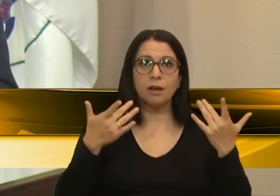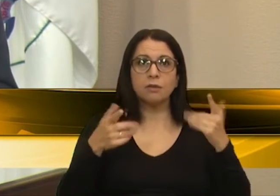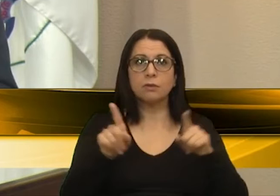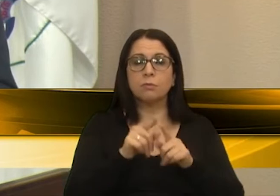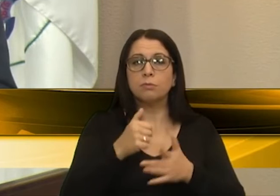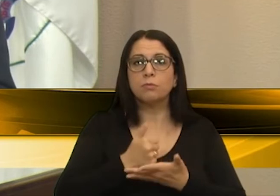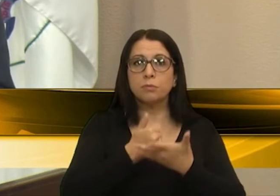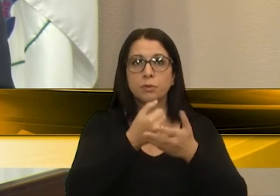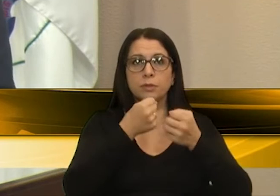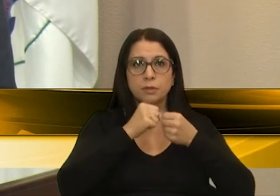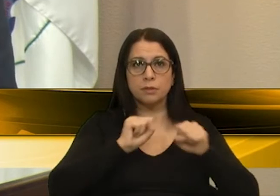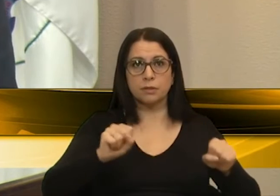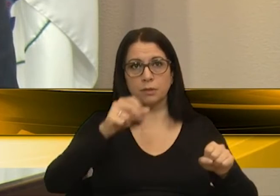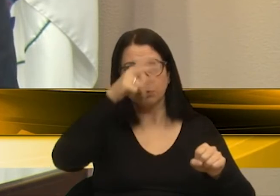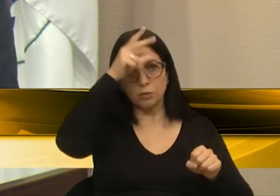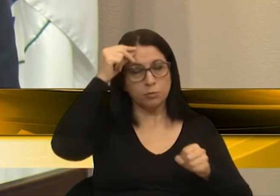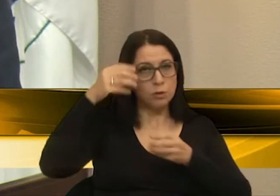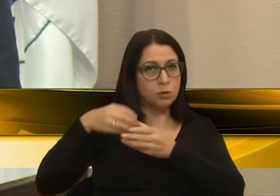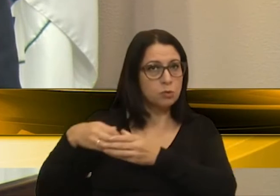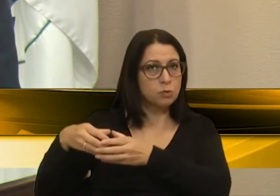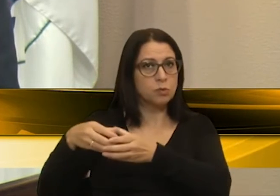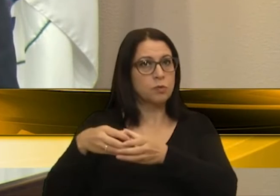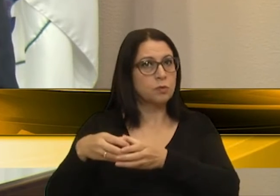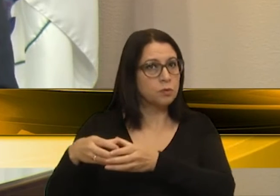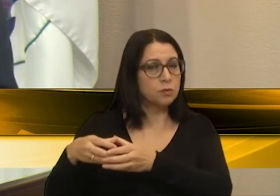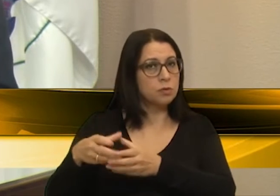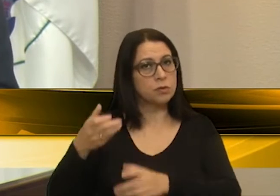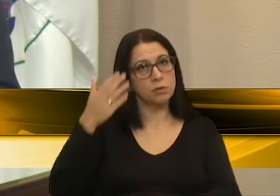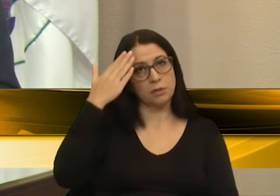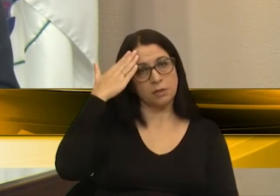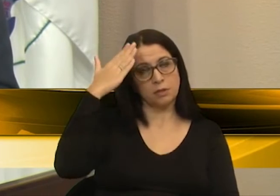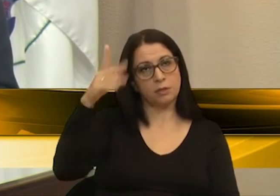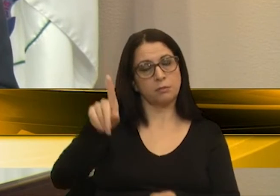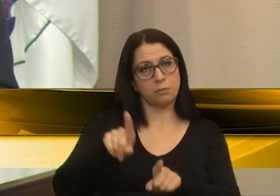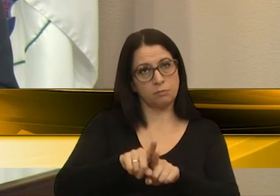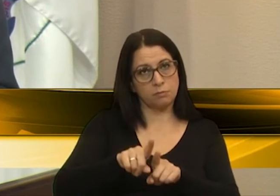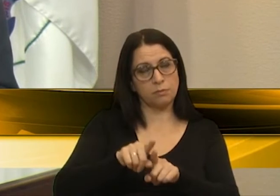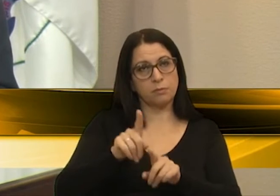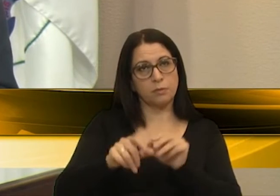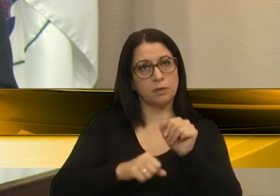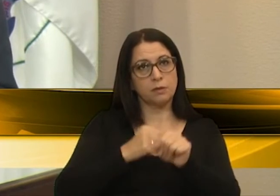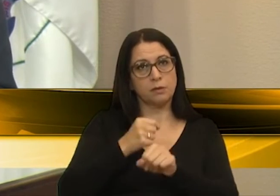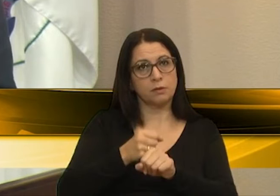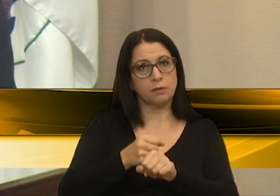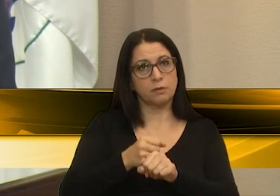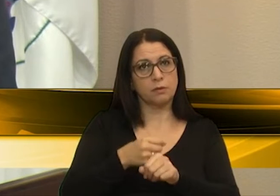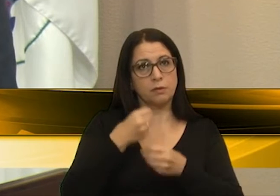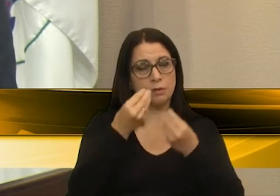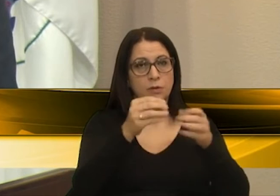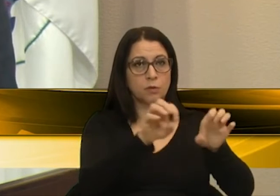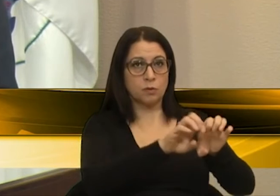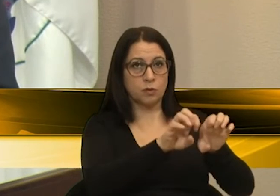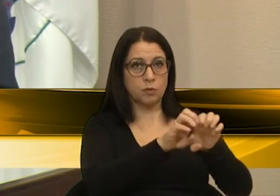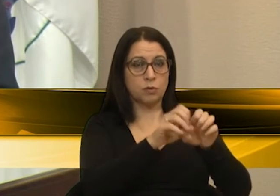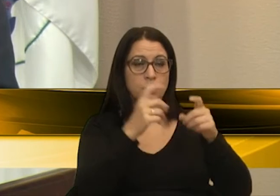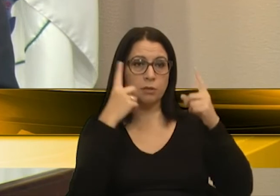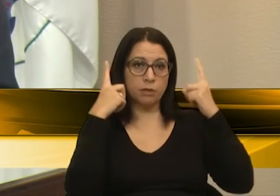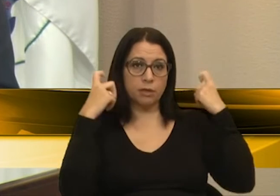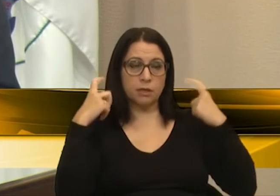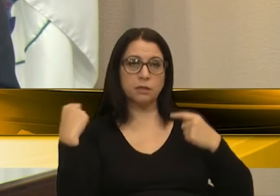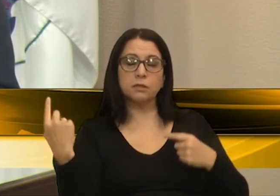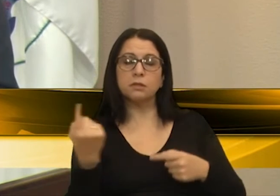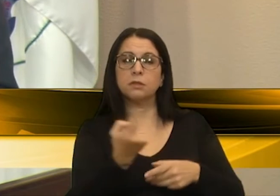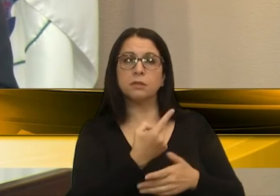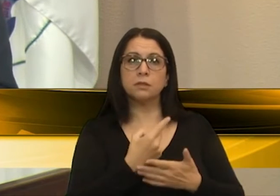da Secretaria Municipal do Turismo, né, então também queremos agradecer, esse ano nos oferecendo a estrutura de som,